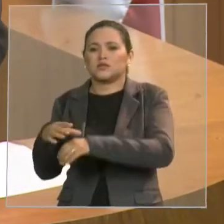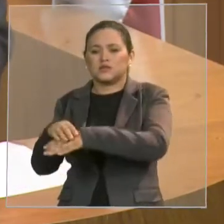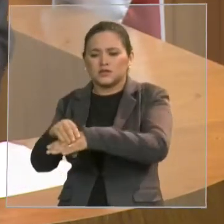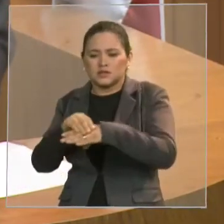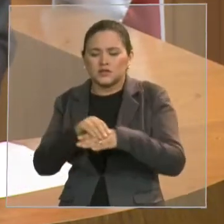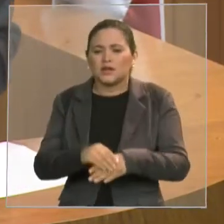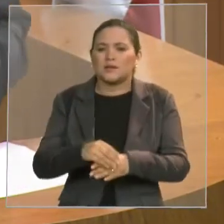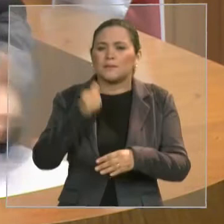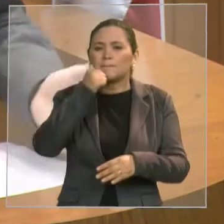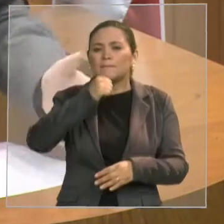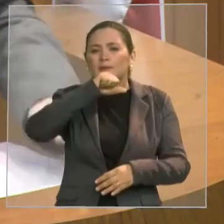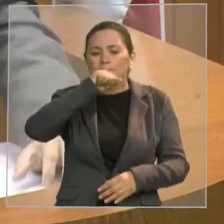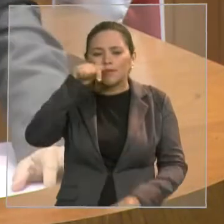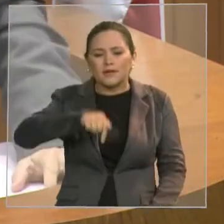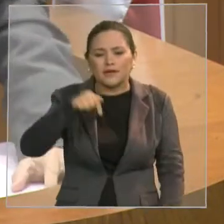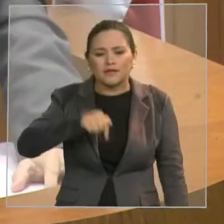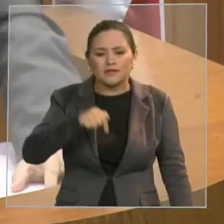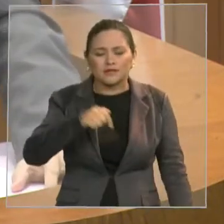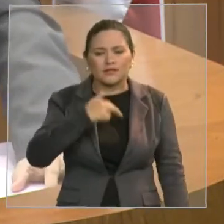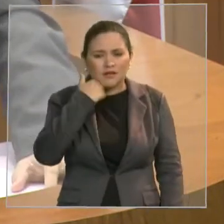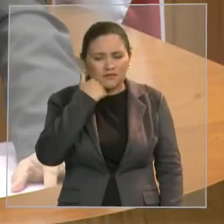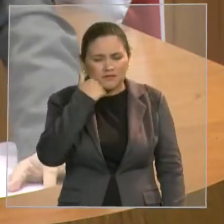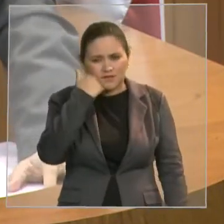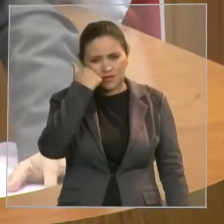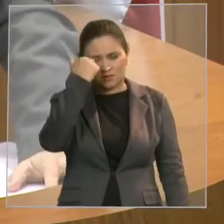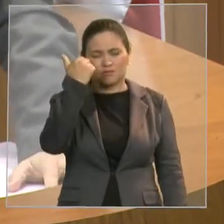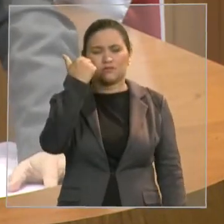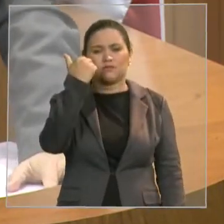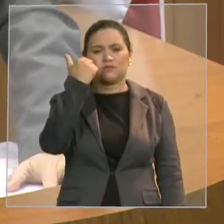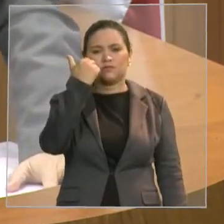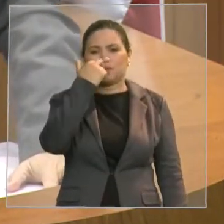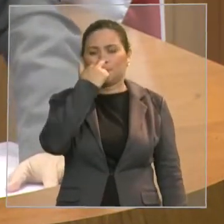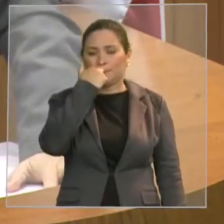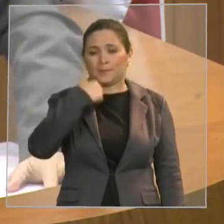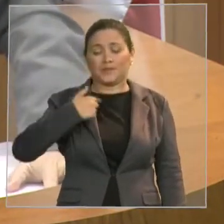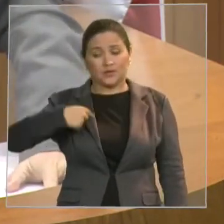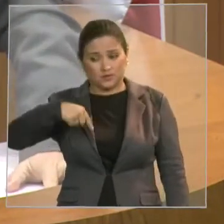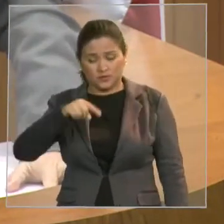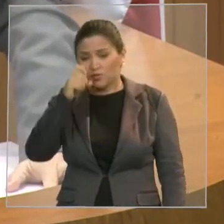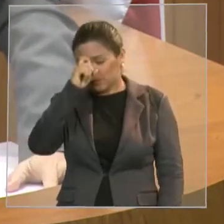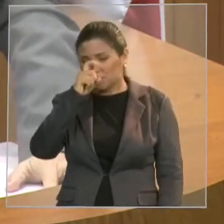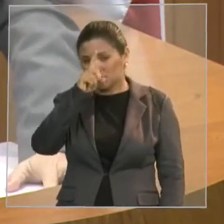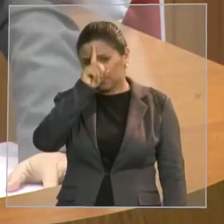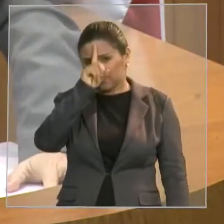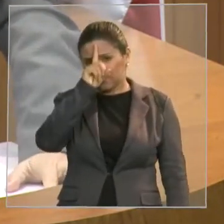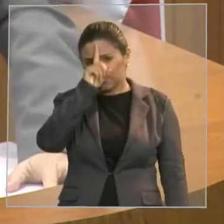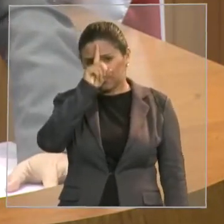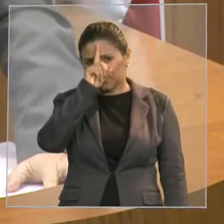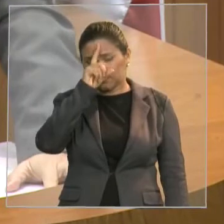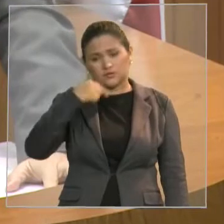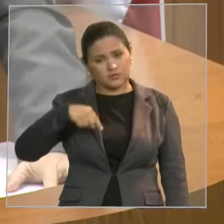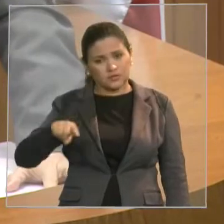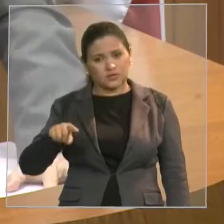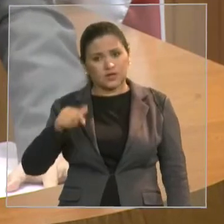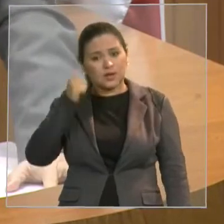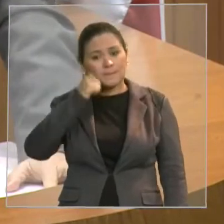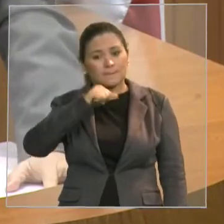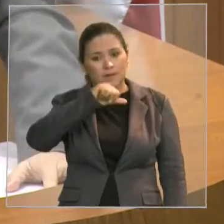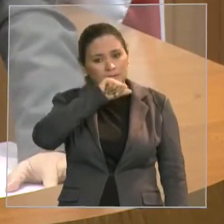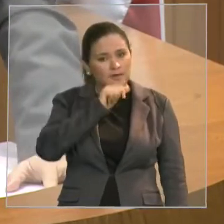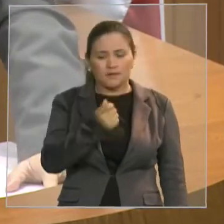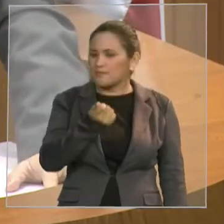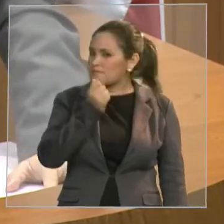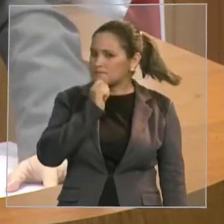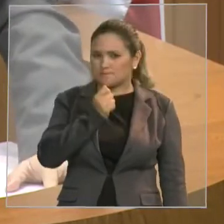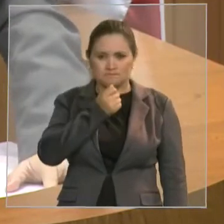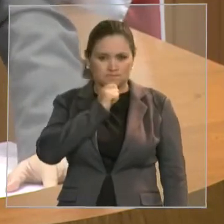triste, de forma vergonhosa. Porque eu fui no Hospital Juvencio Matos, deputado Júnior Verde, e a mãe ainda não tinha chegado